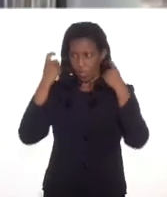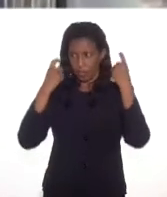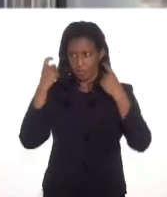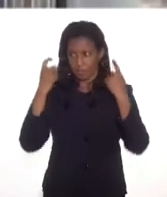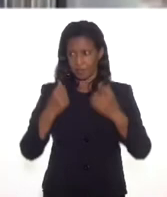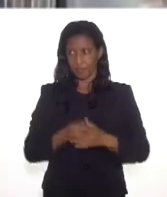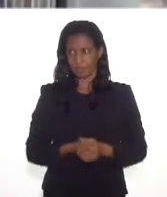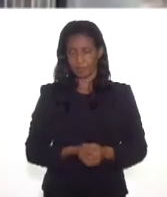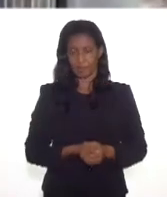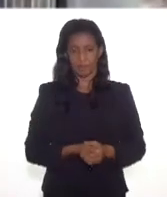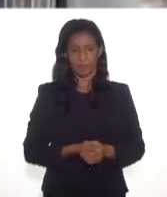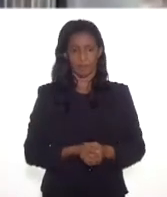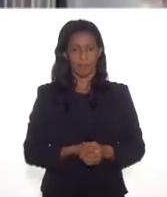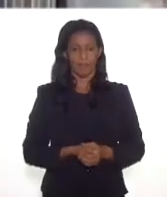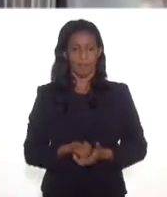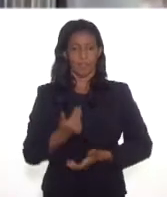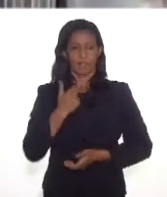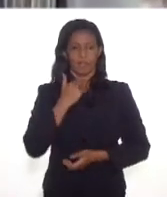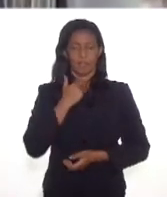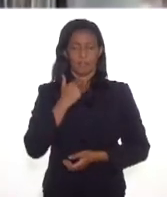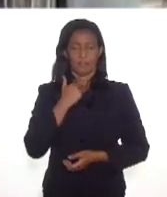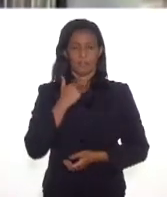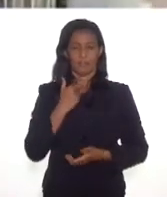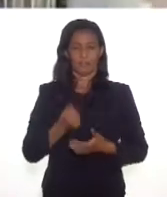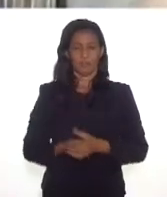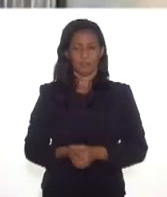que poderá